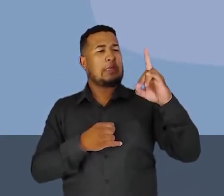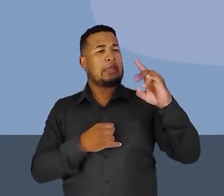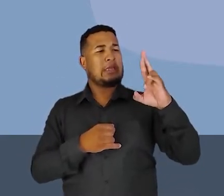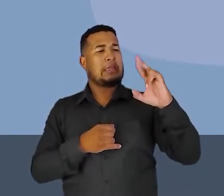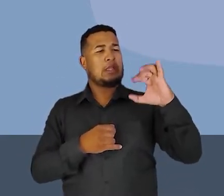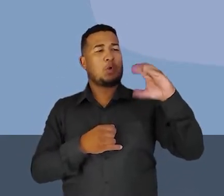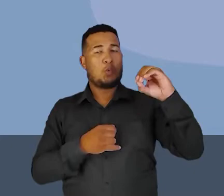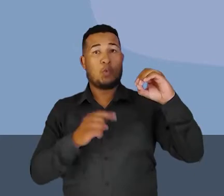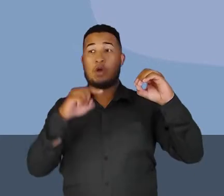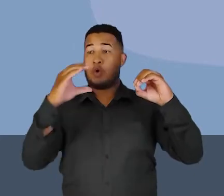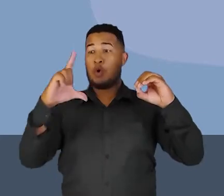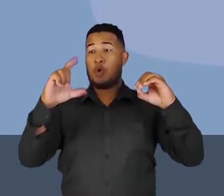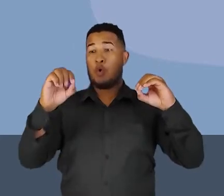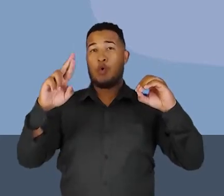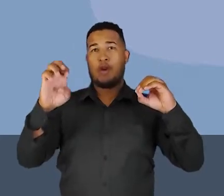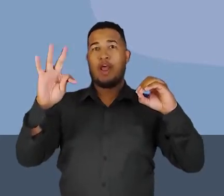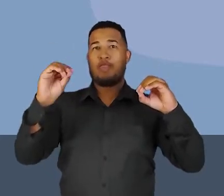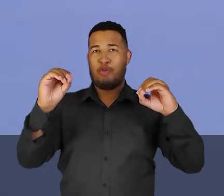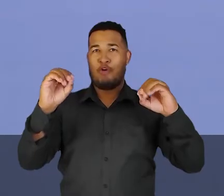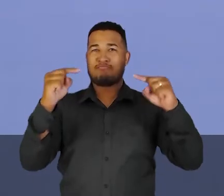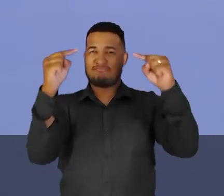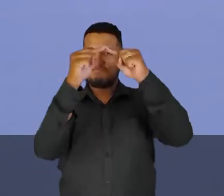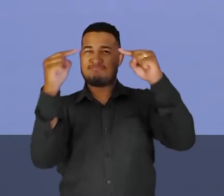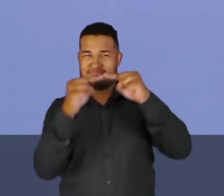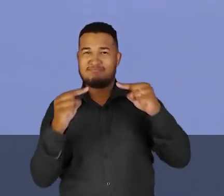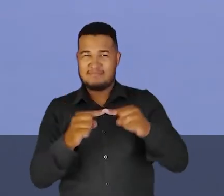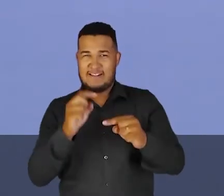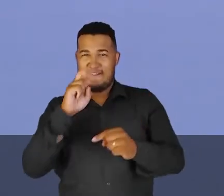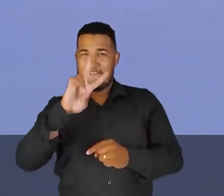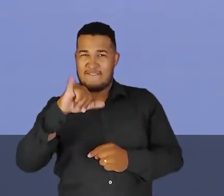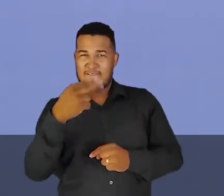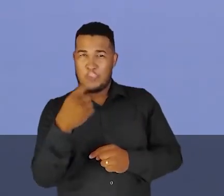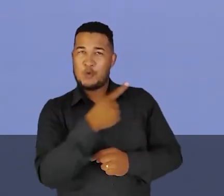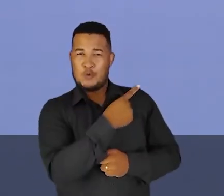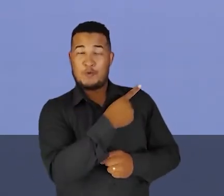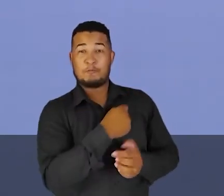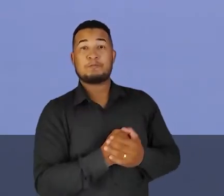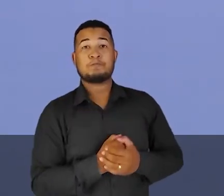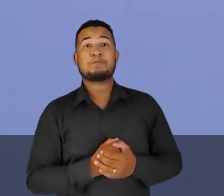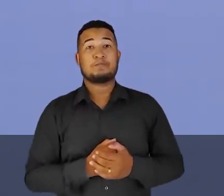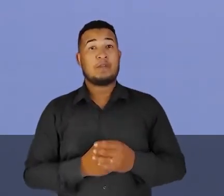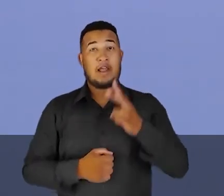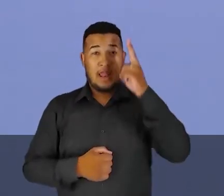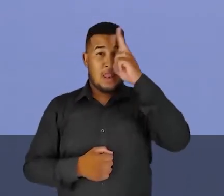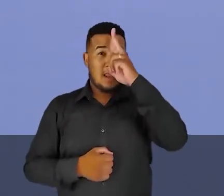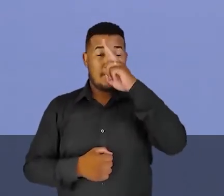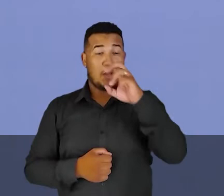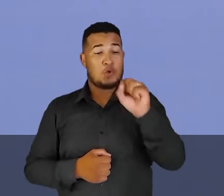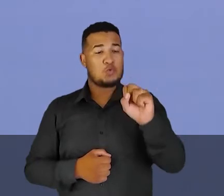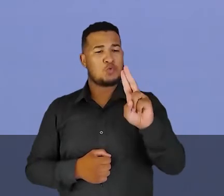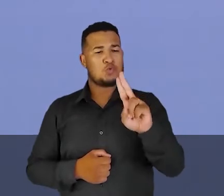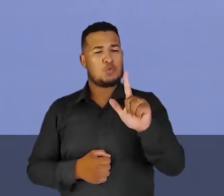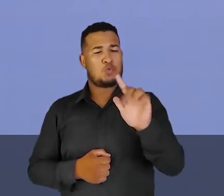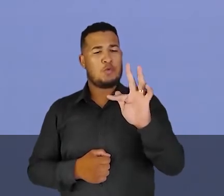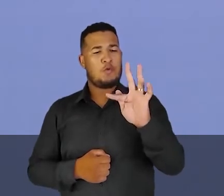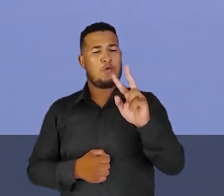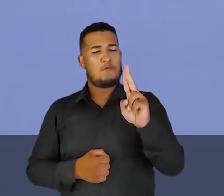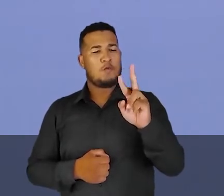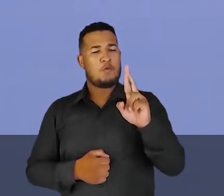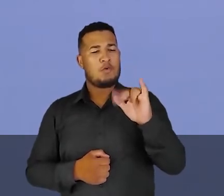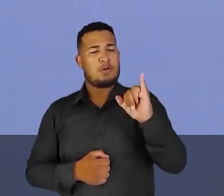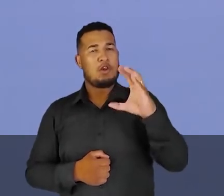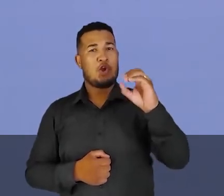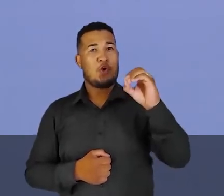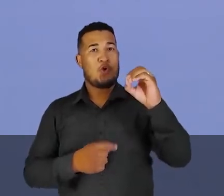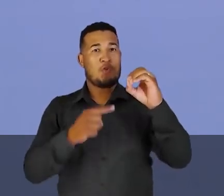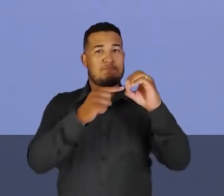clorito, clórico vira clorato. Olha aqui para mim. Sulfúrico vira sulfato. Sulfuroso